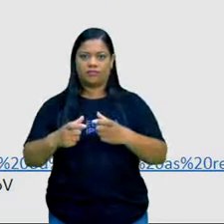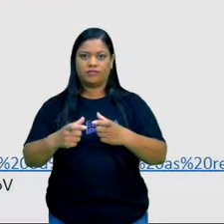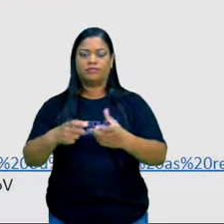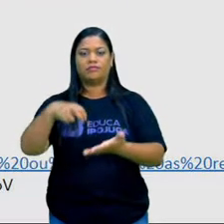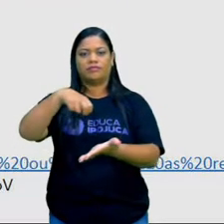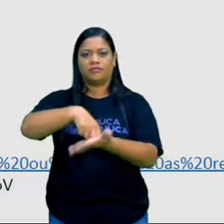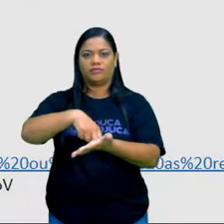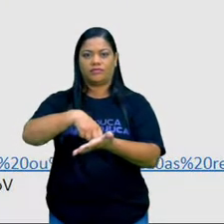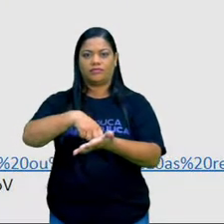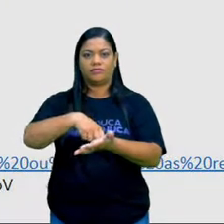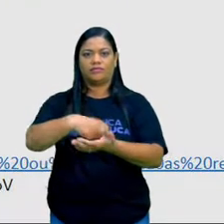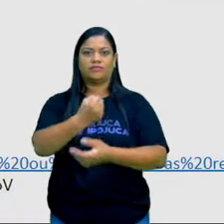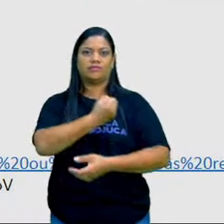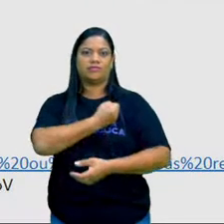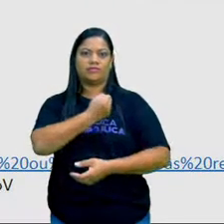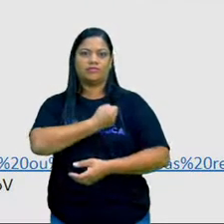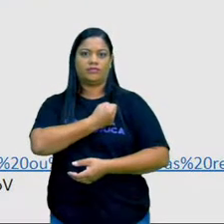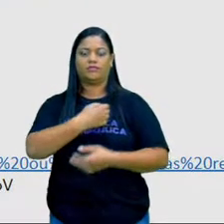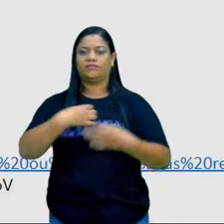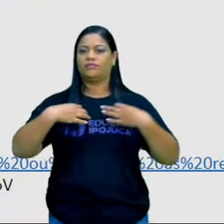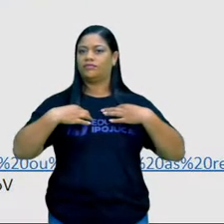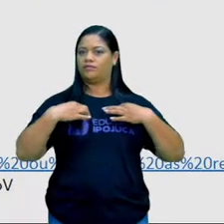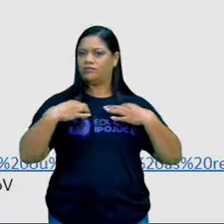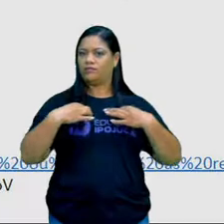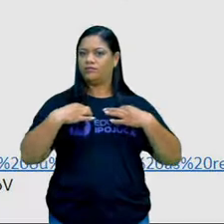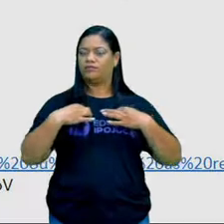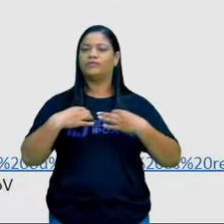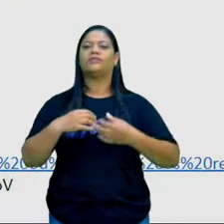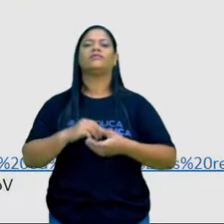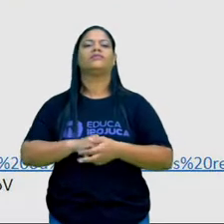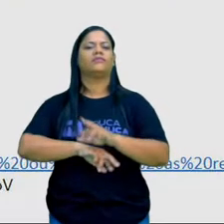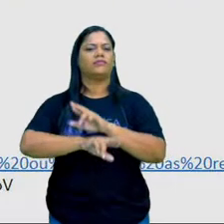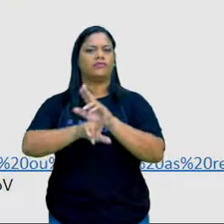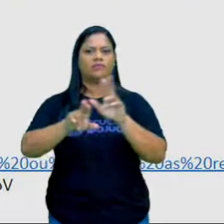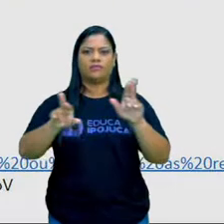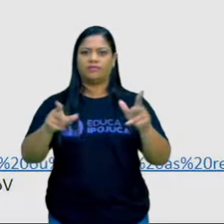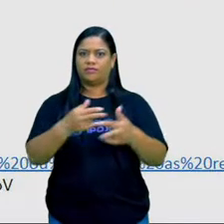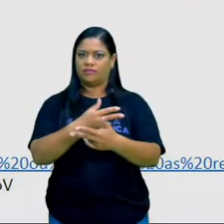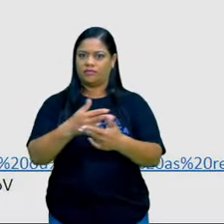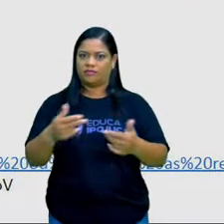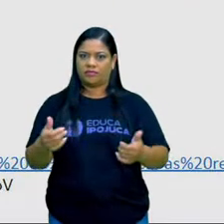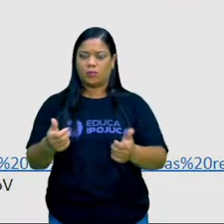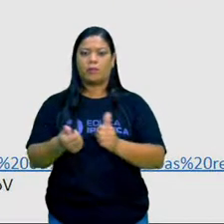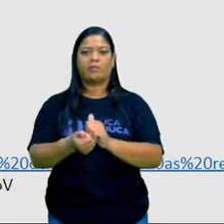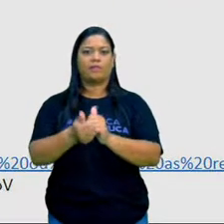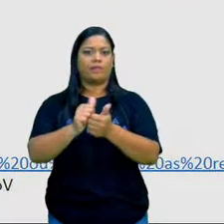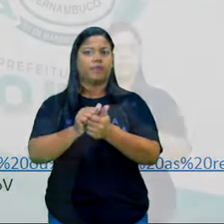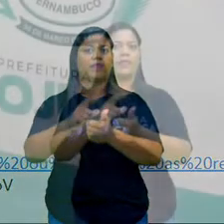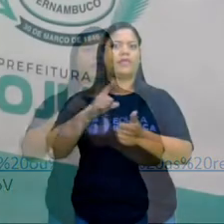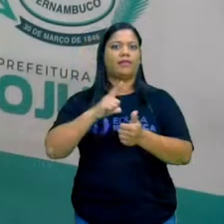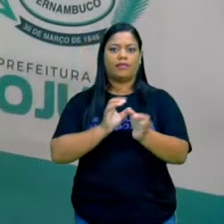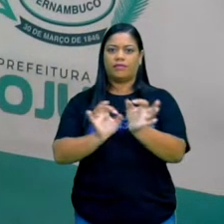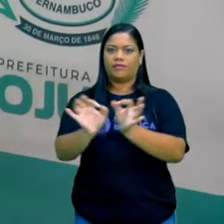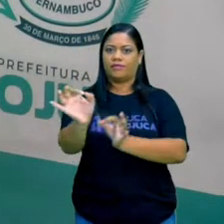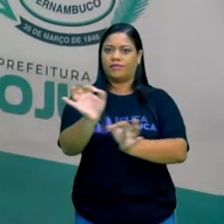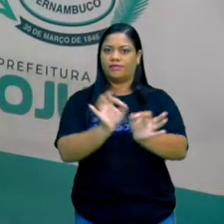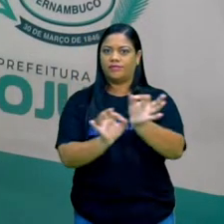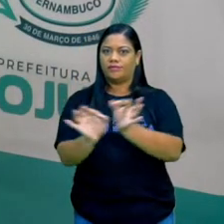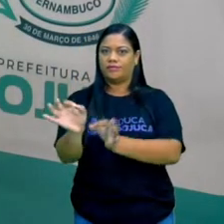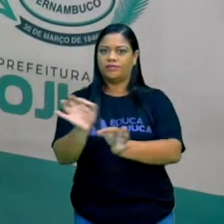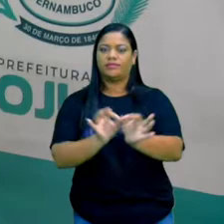penalidade, pontuação, uniformes específicos, entre outras. Então, nos esportes, existe toda